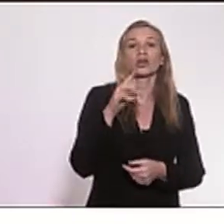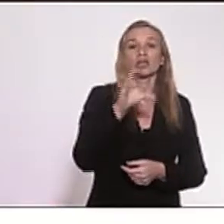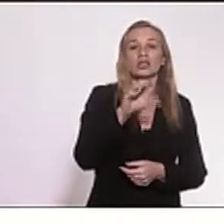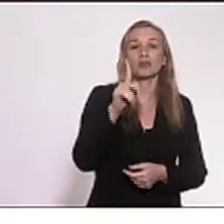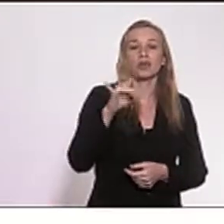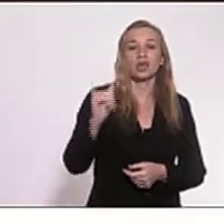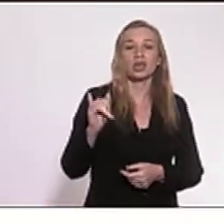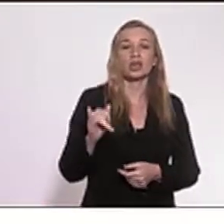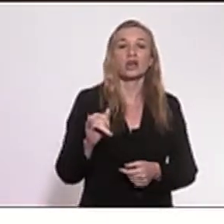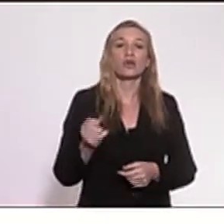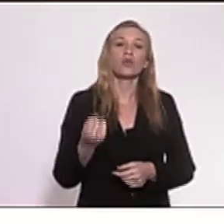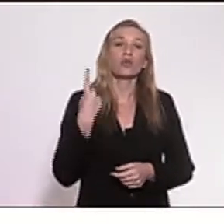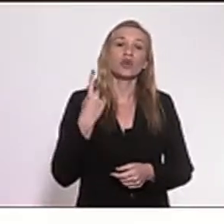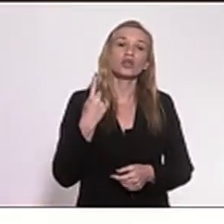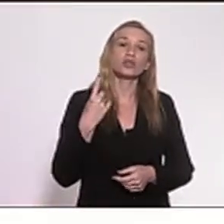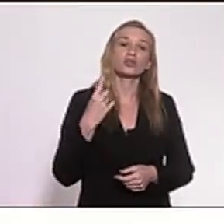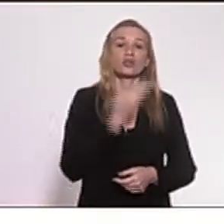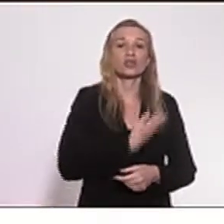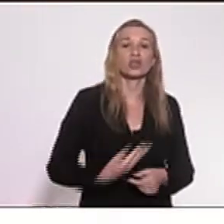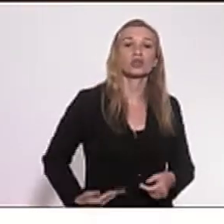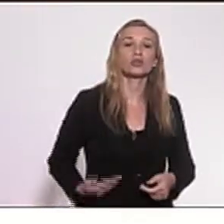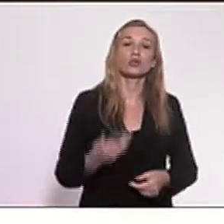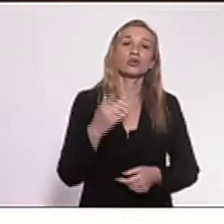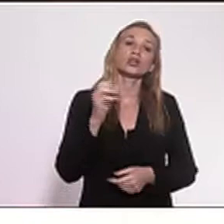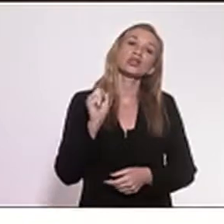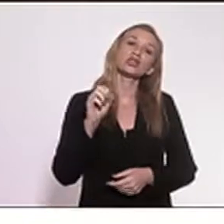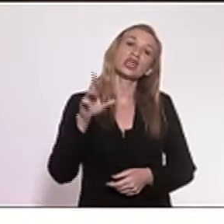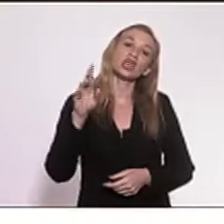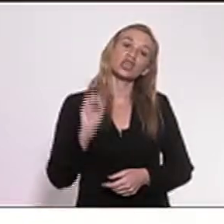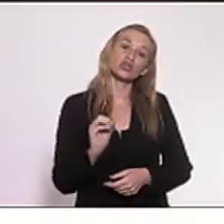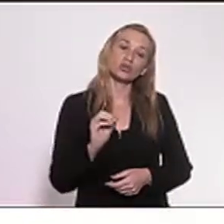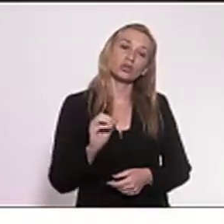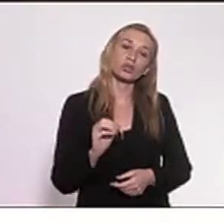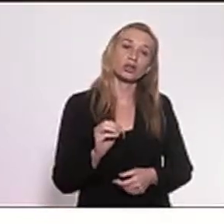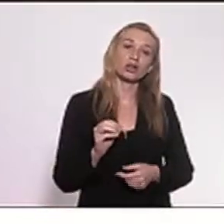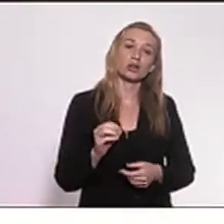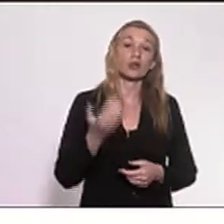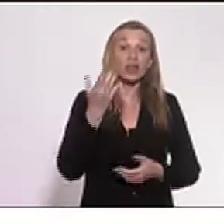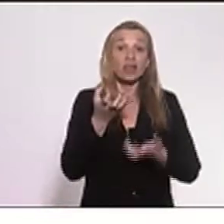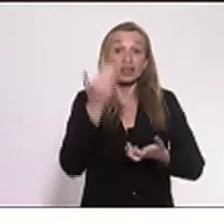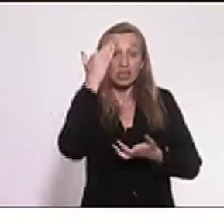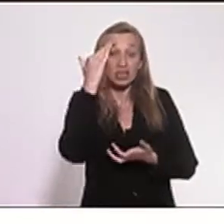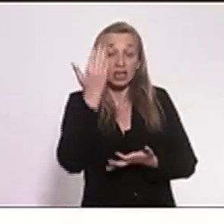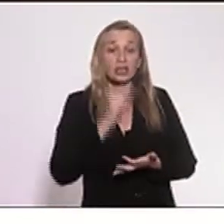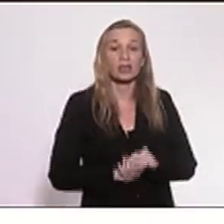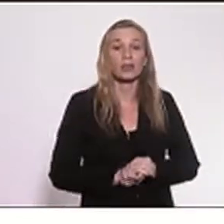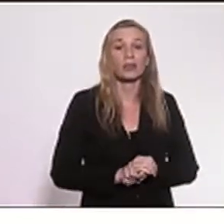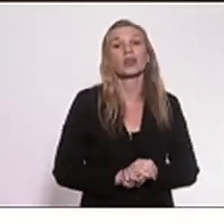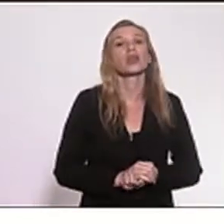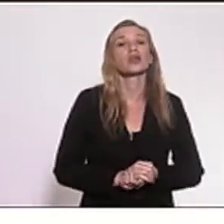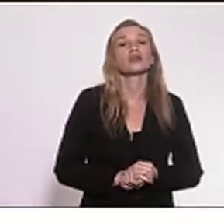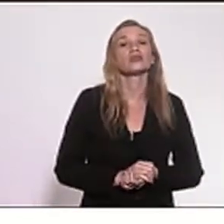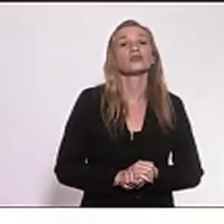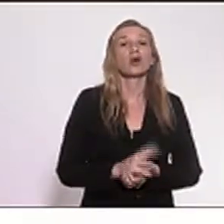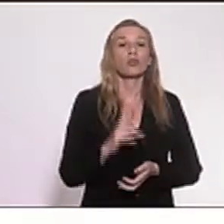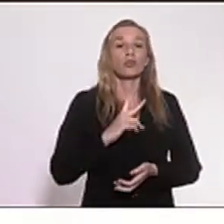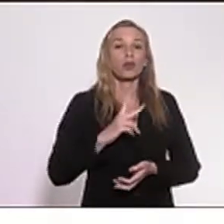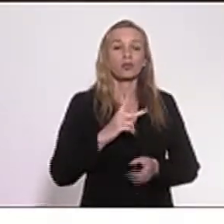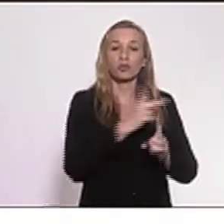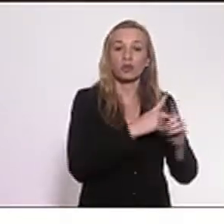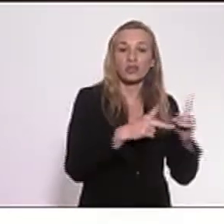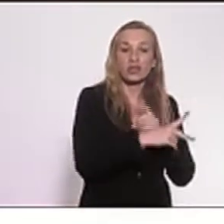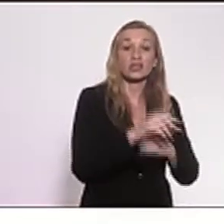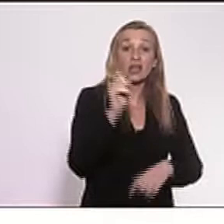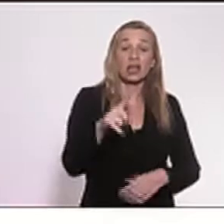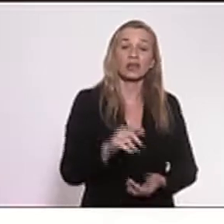Sérgio Cabral. E eu quero que a população entenda por que a gente fez essa convocação. Um regime próprio de previdência,